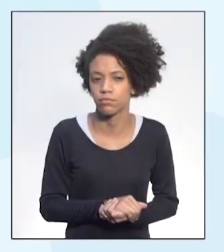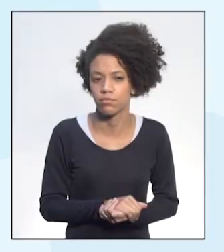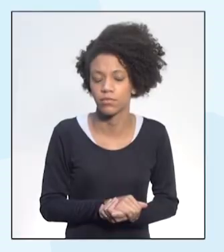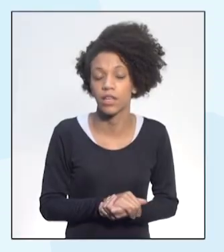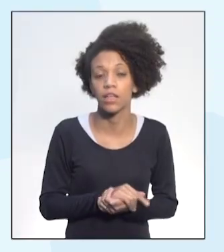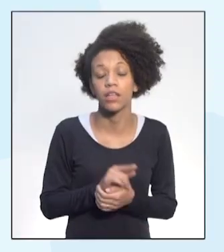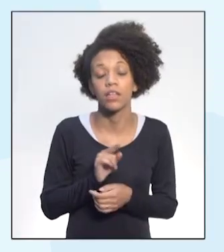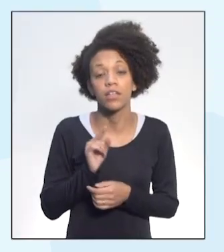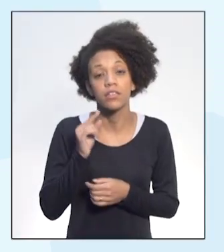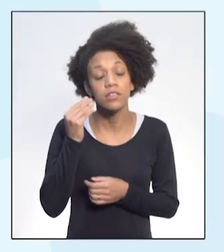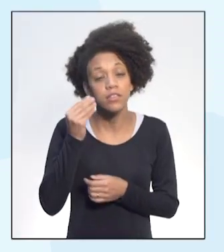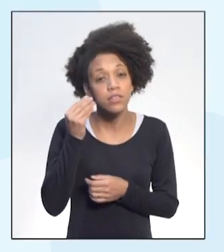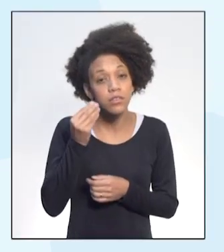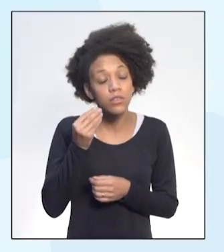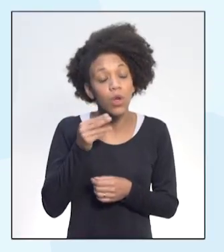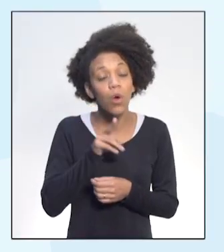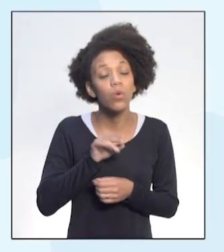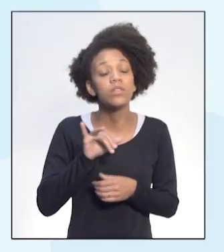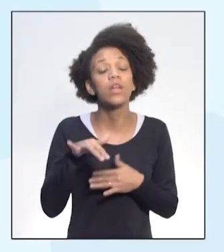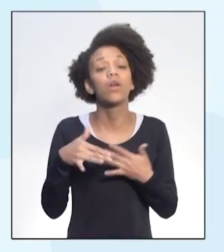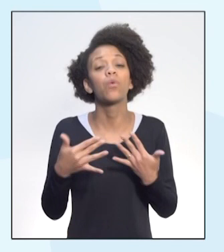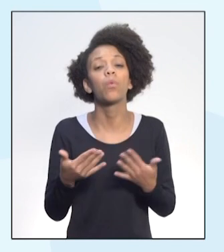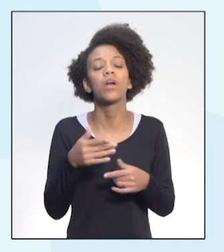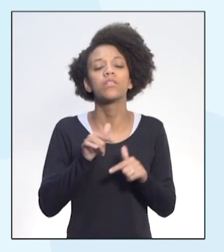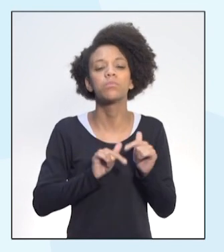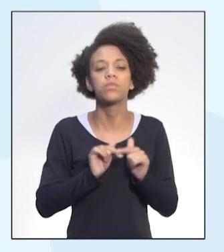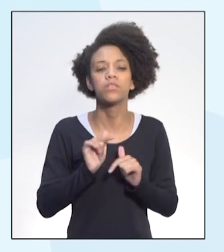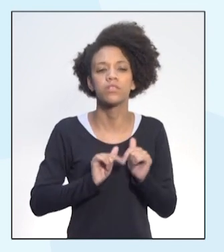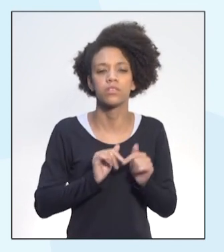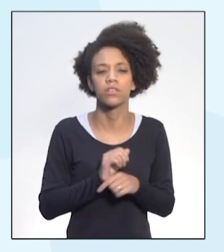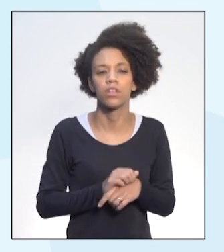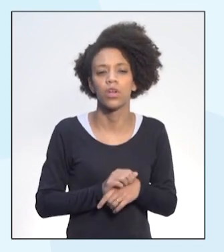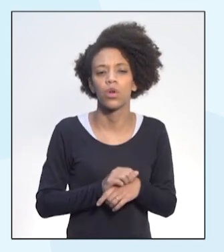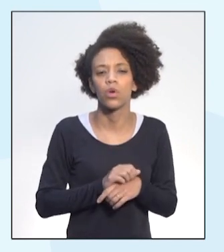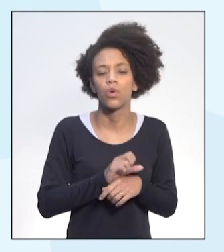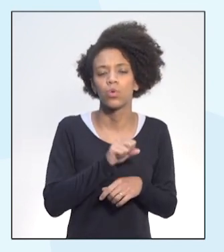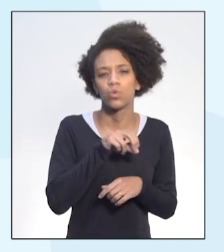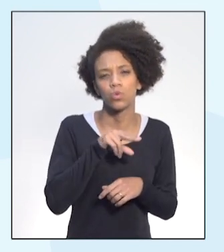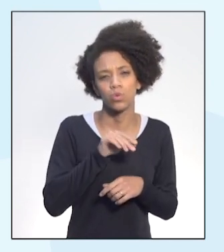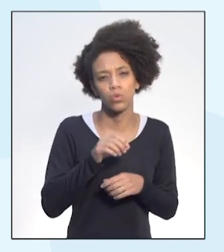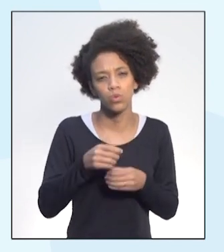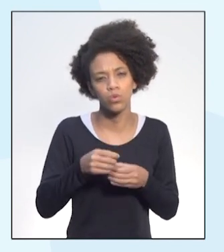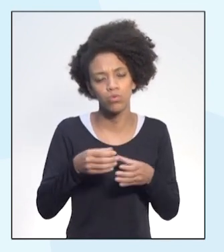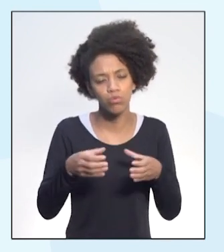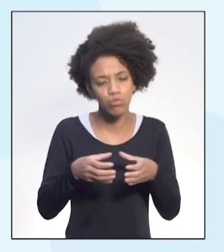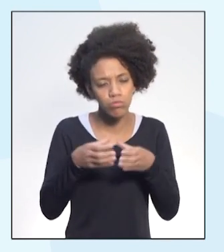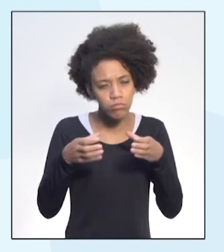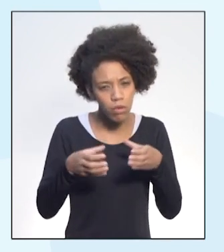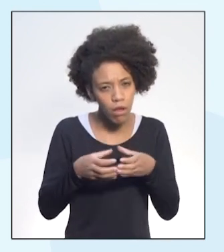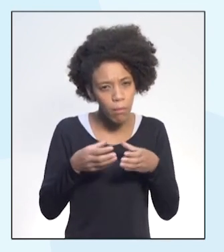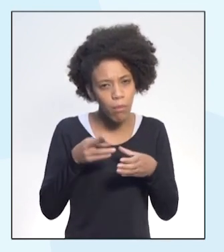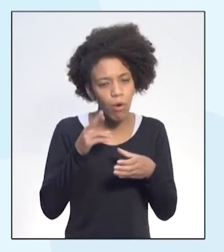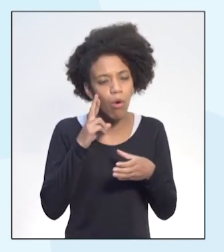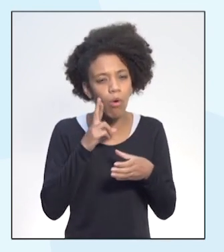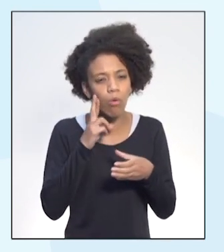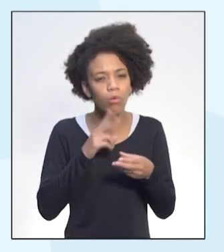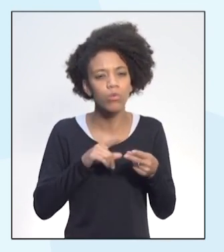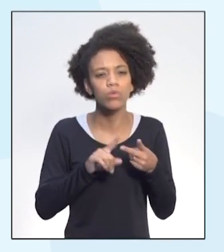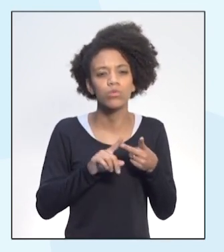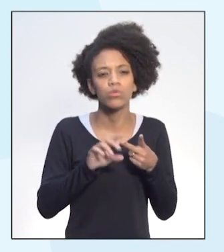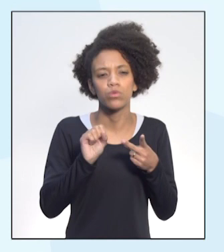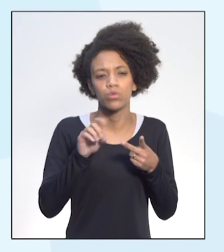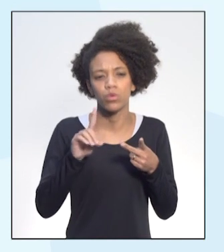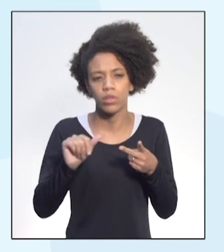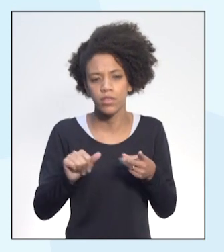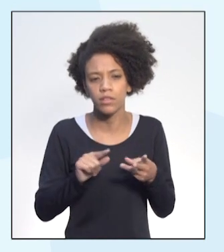Nesse experimento, nós vamos usar quais materiais e reagente? Suco de repolho roxo, soda cáustica, água